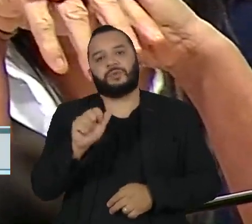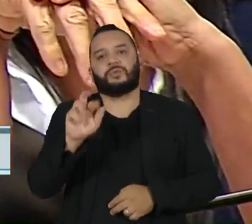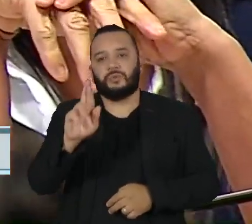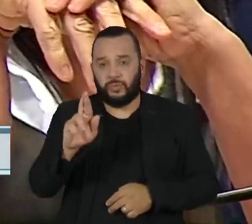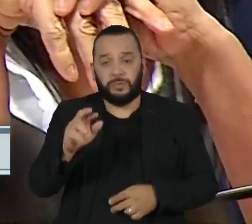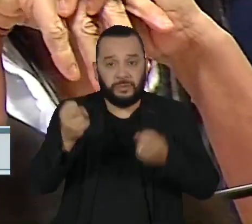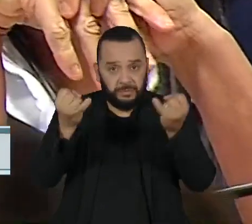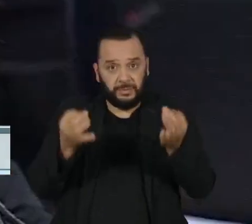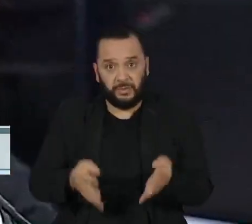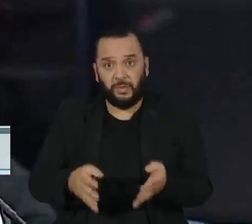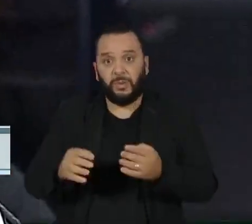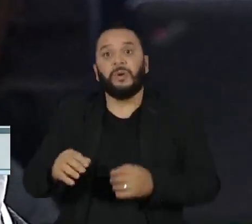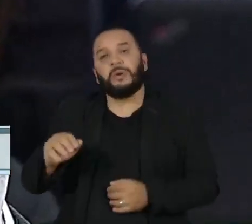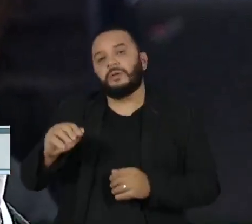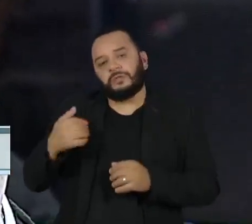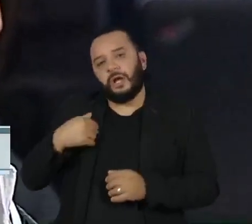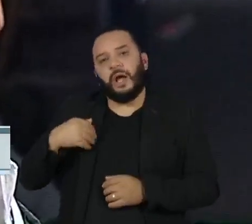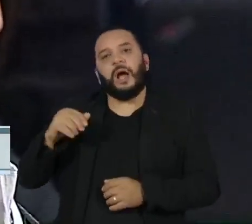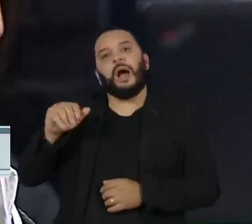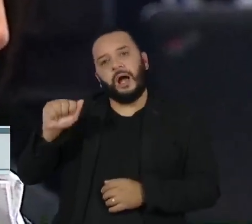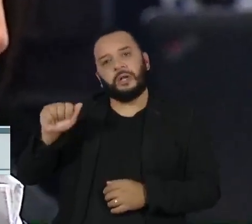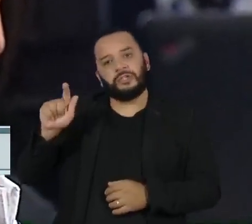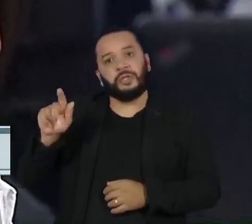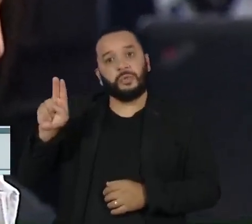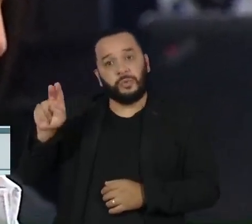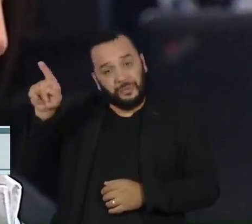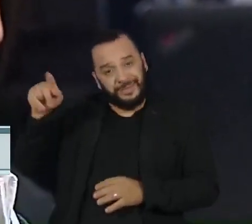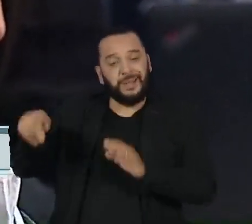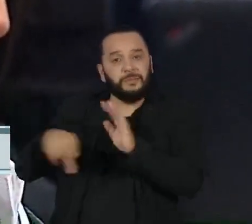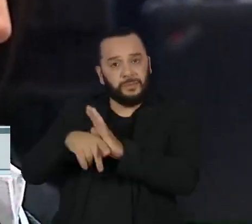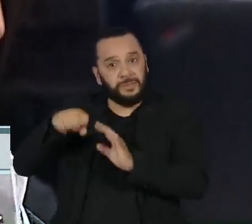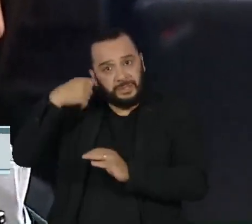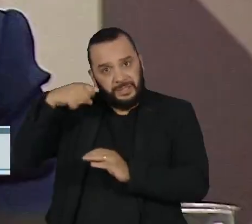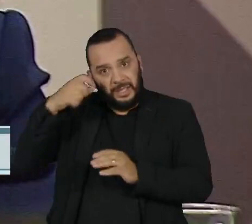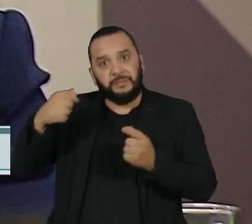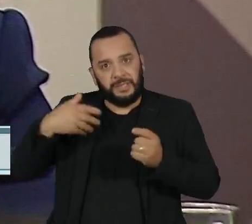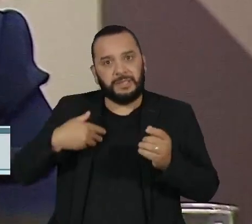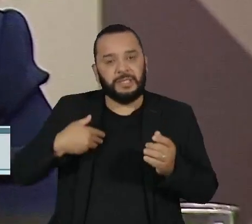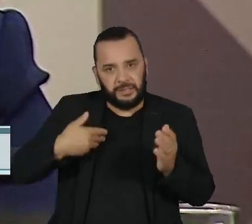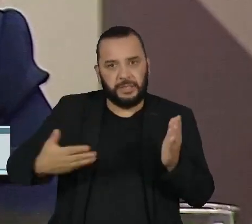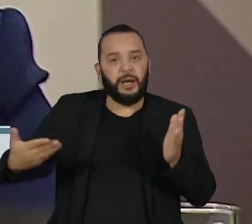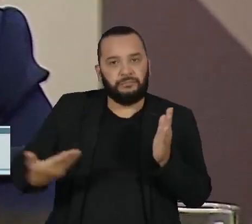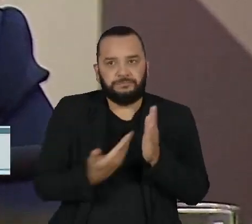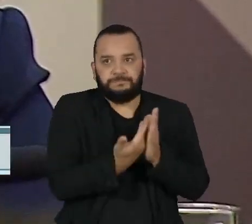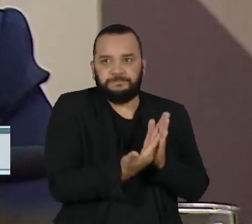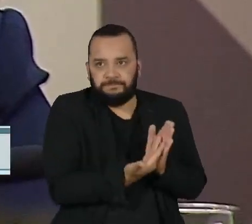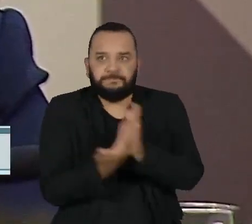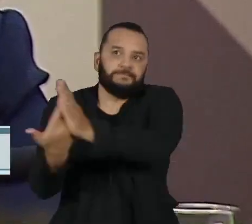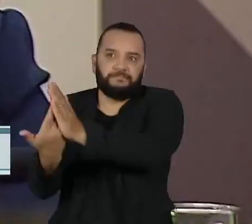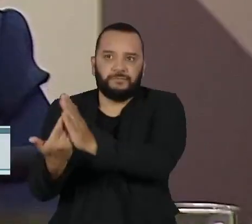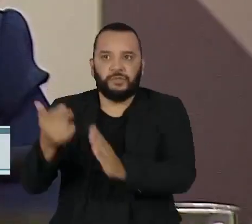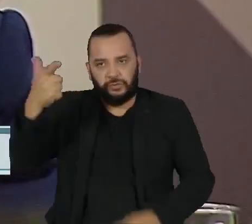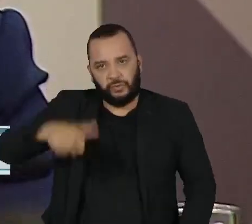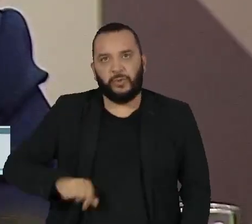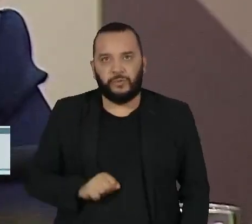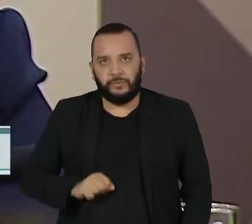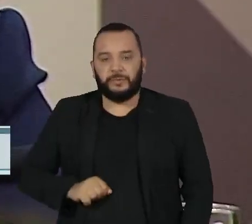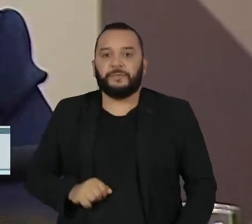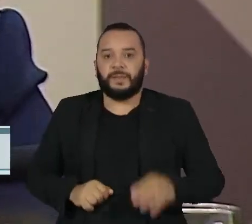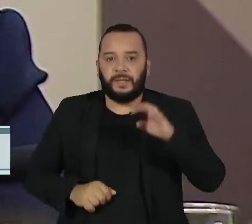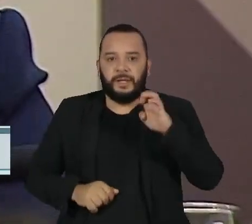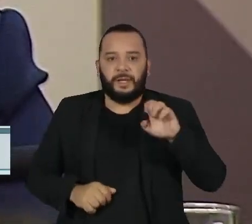que a advocacia do Senado recorda da decisão ao plenário da corte já a Senadora Elisiane Gama